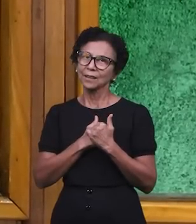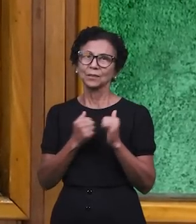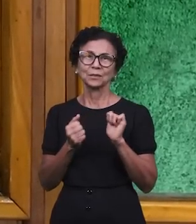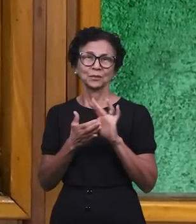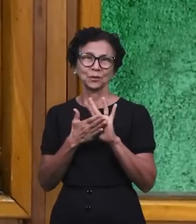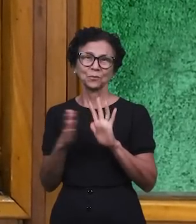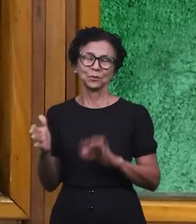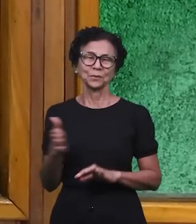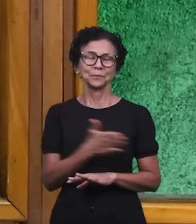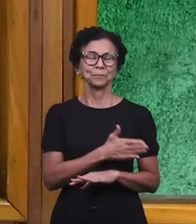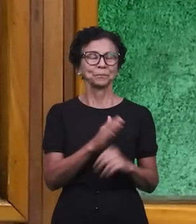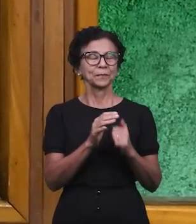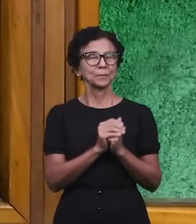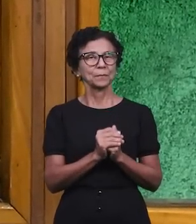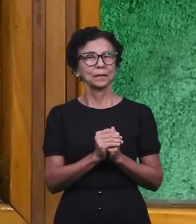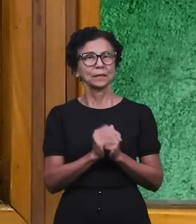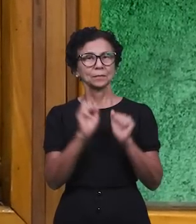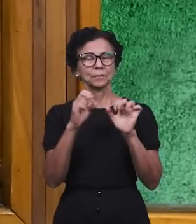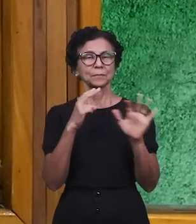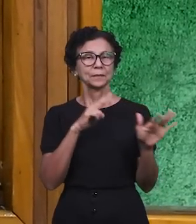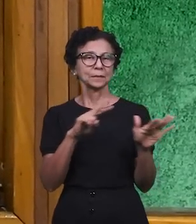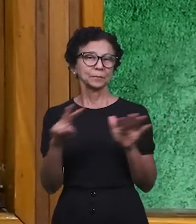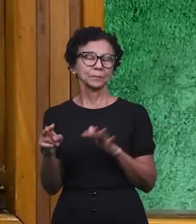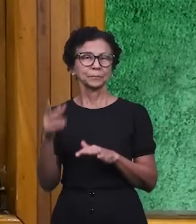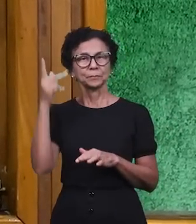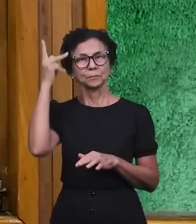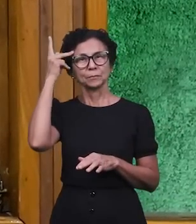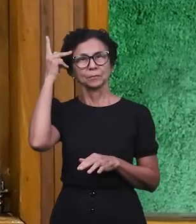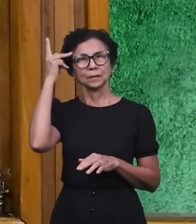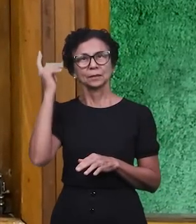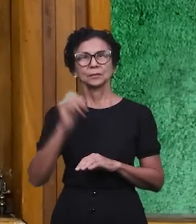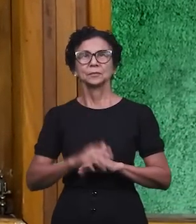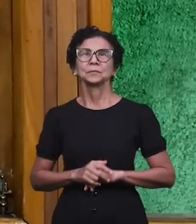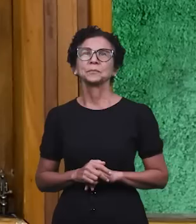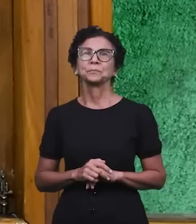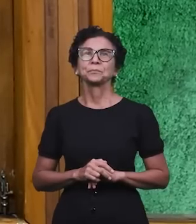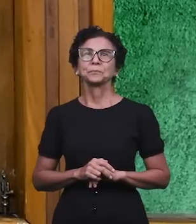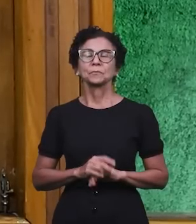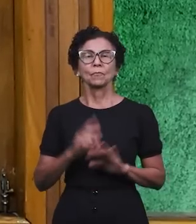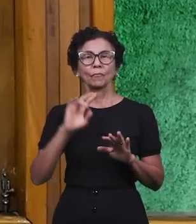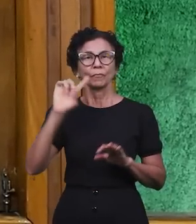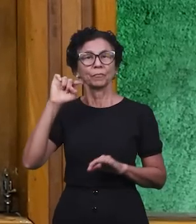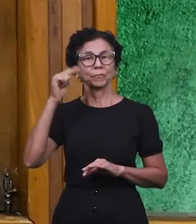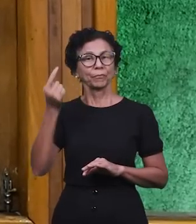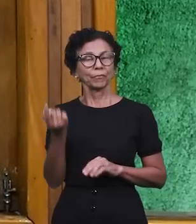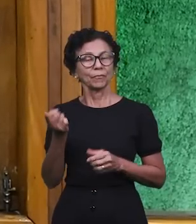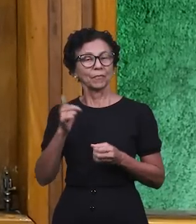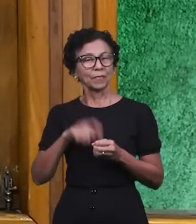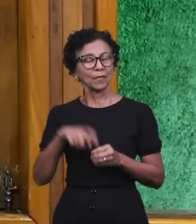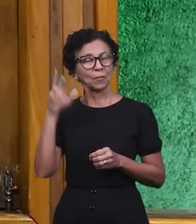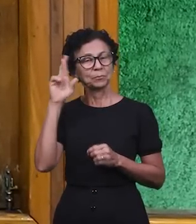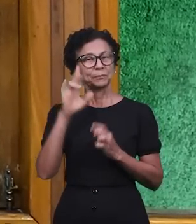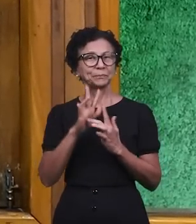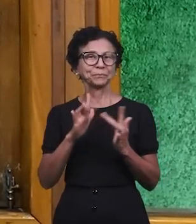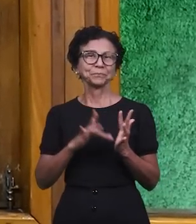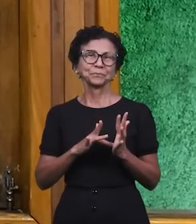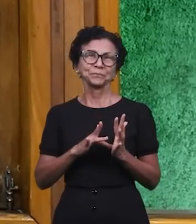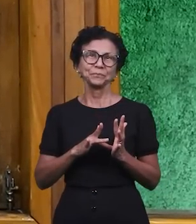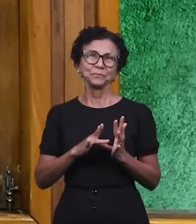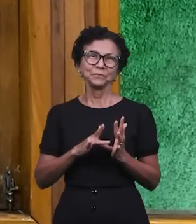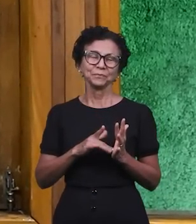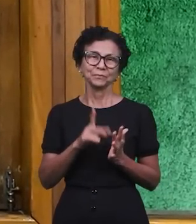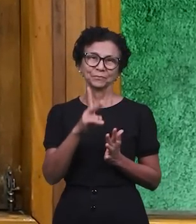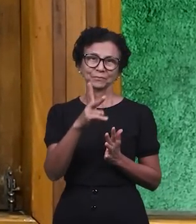Amém! Que bênção que foi essa semana aqui na região da Grande São Paulo. E nós ficamos por aqui, nós voltamos semana que vem. A todos, a paz do Senhor